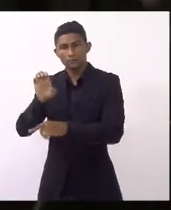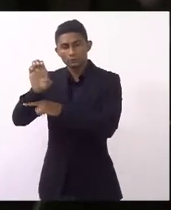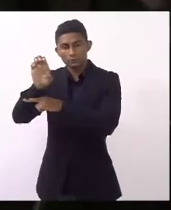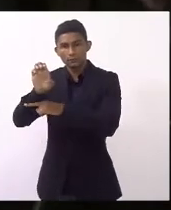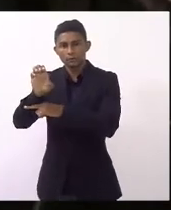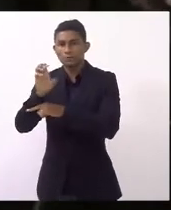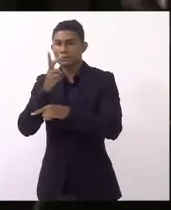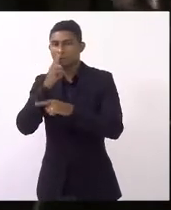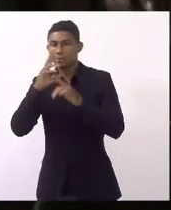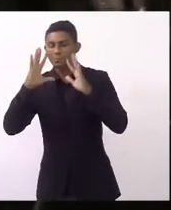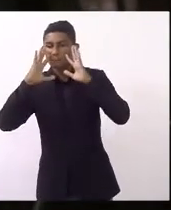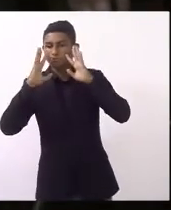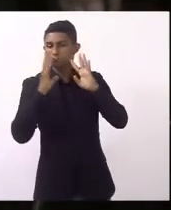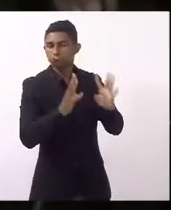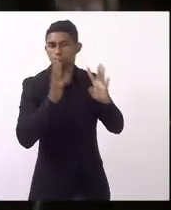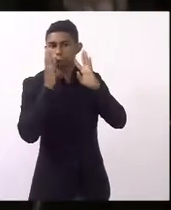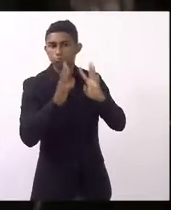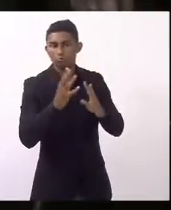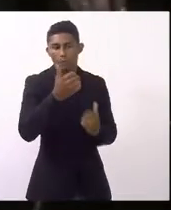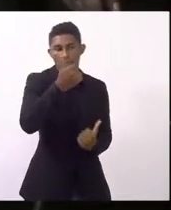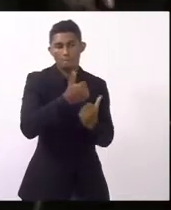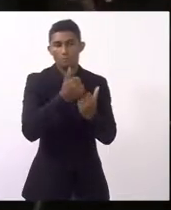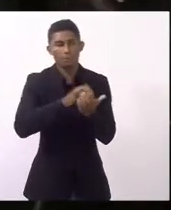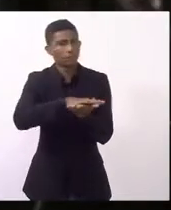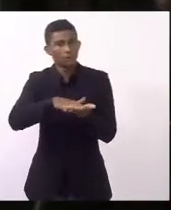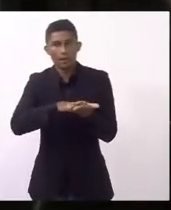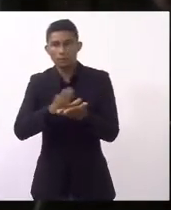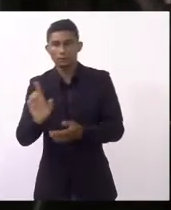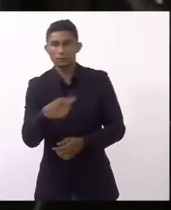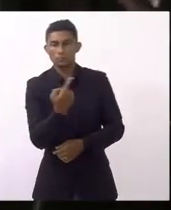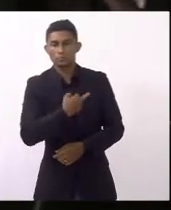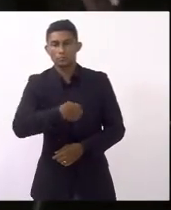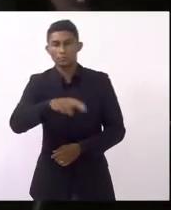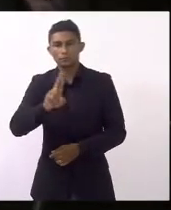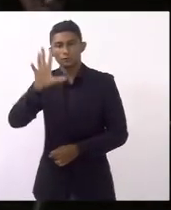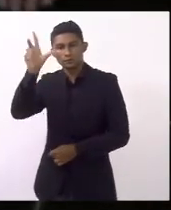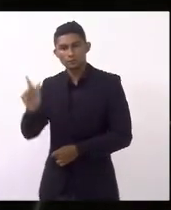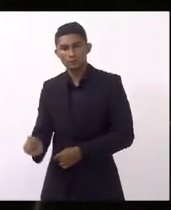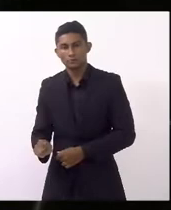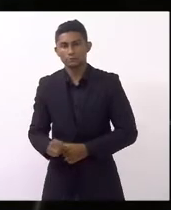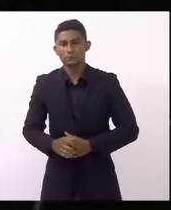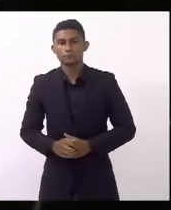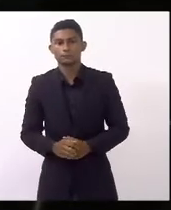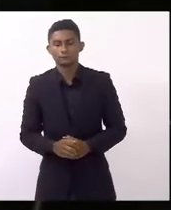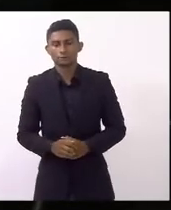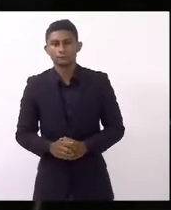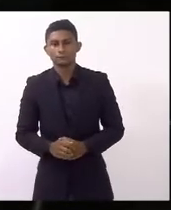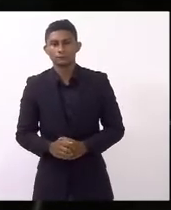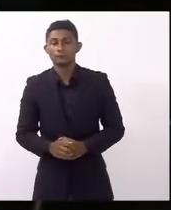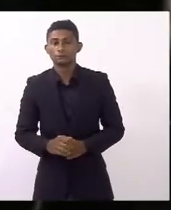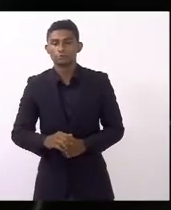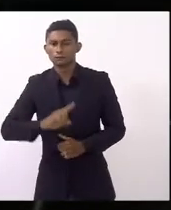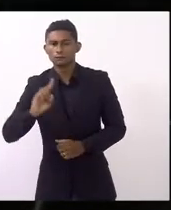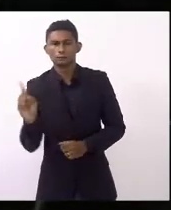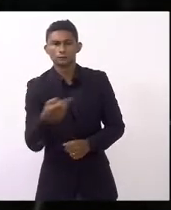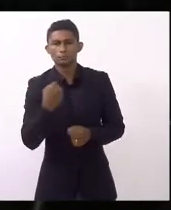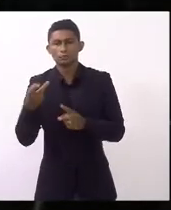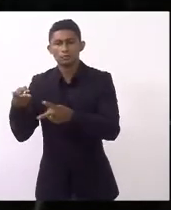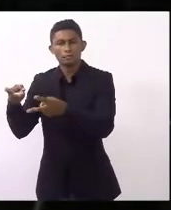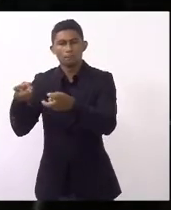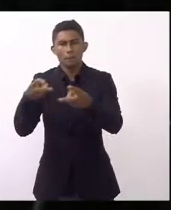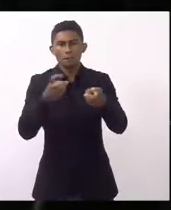negligência e que omiti os apoios necessários à nossa religiões de matriz africana e a gente perceber que